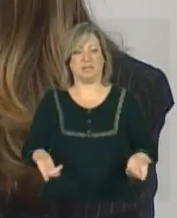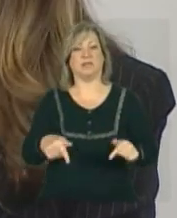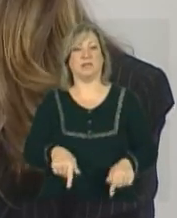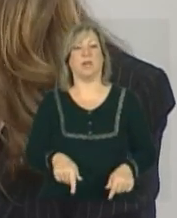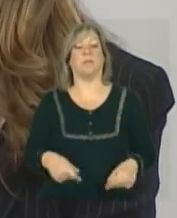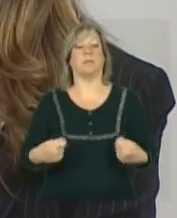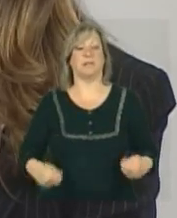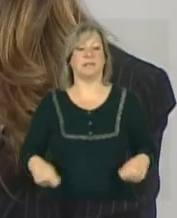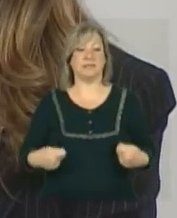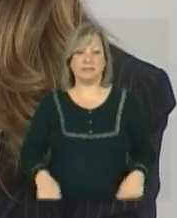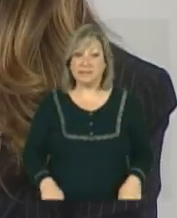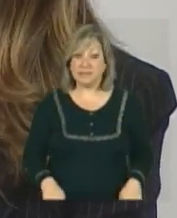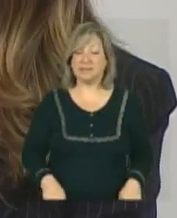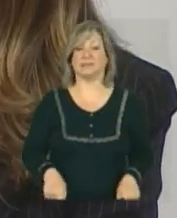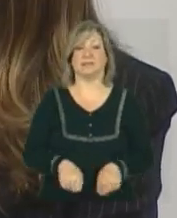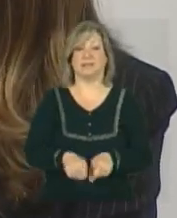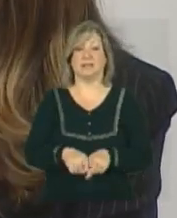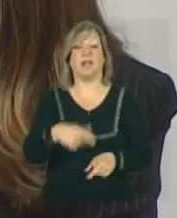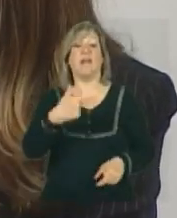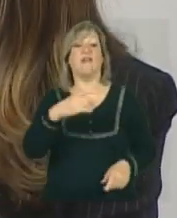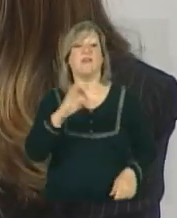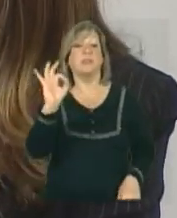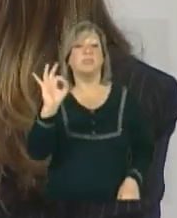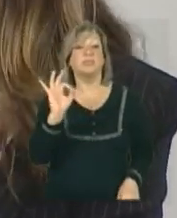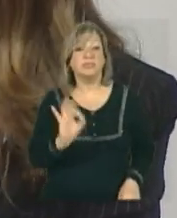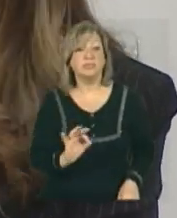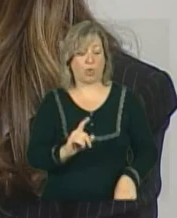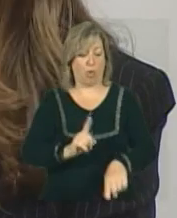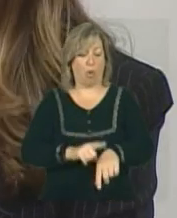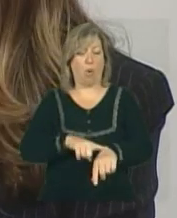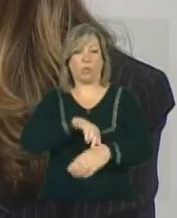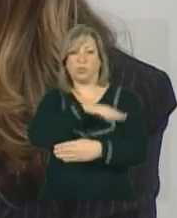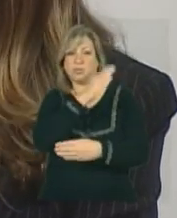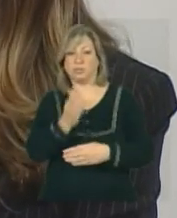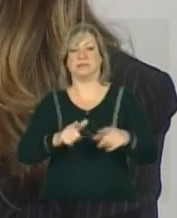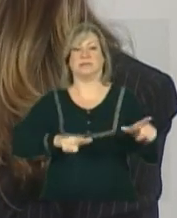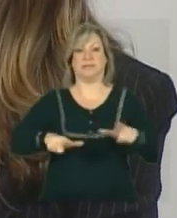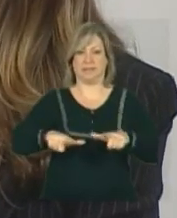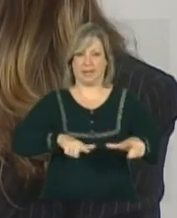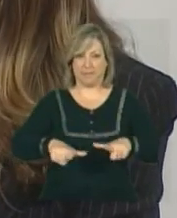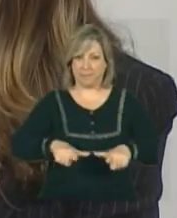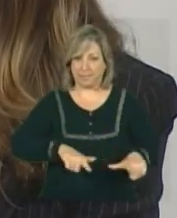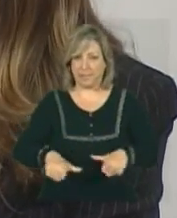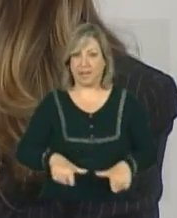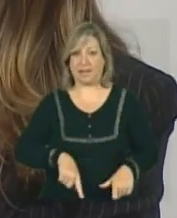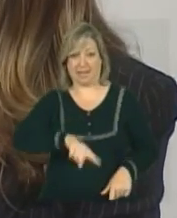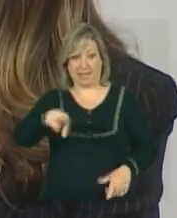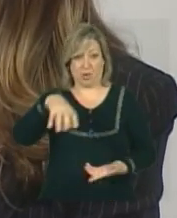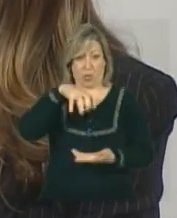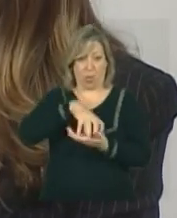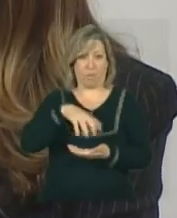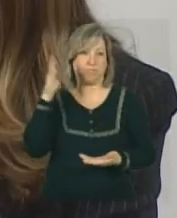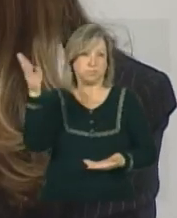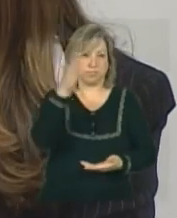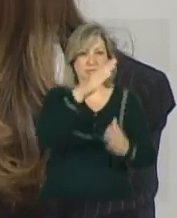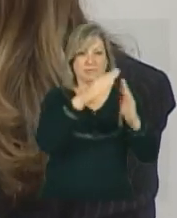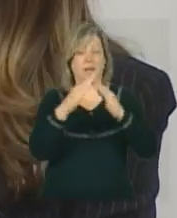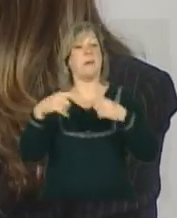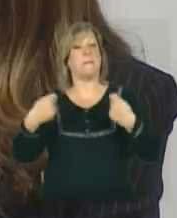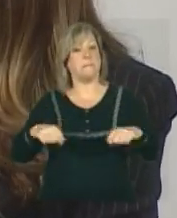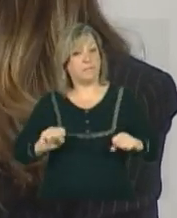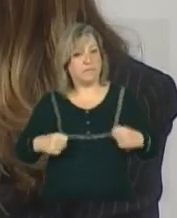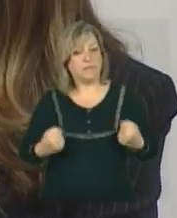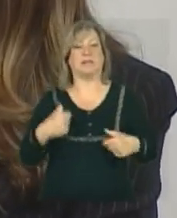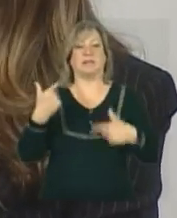há necessidade de que 20% da carga horária, 25% da carga horária de trabalho dessa equipe volante seja dedicada